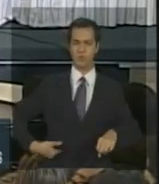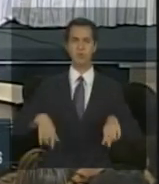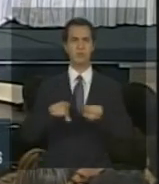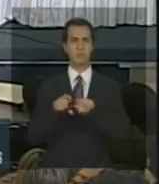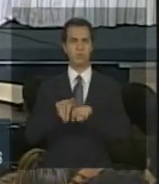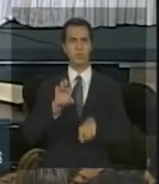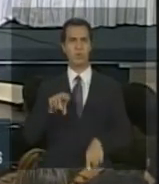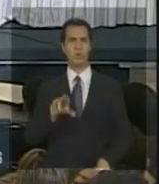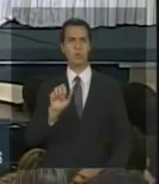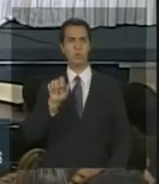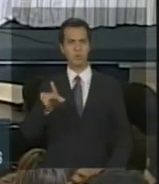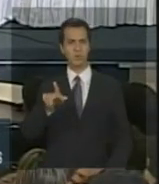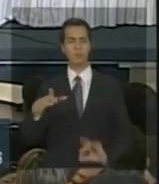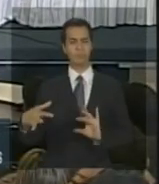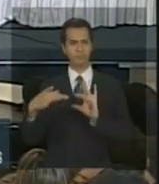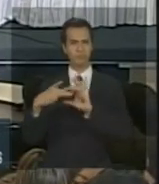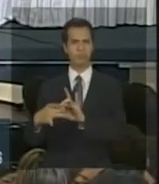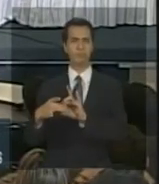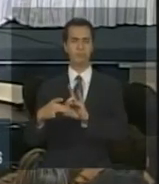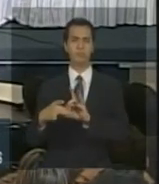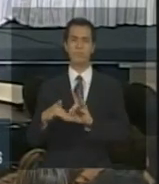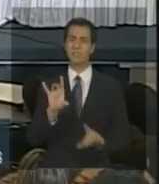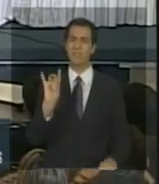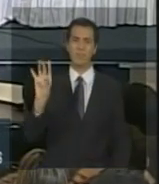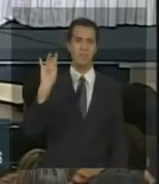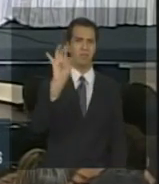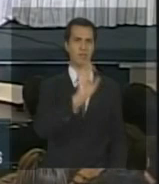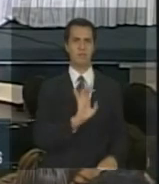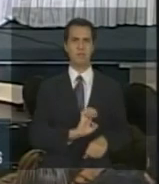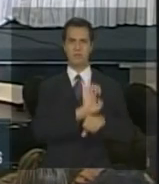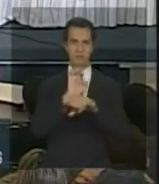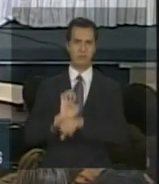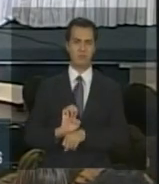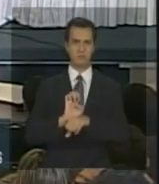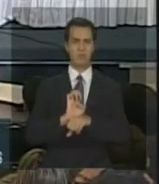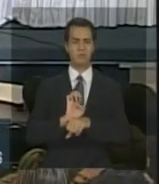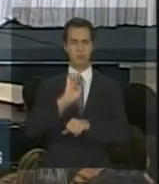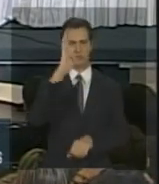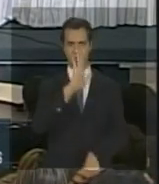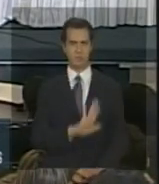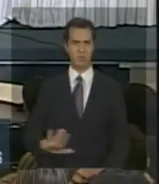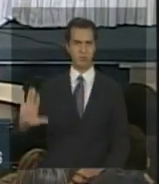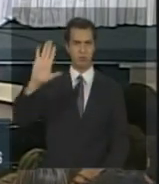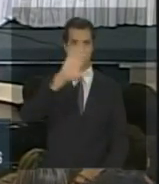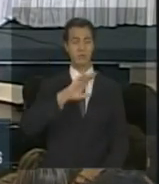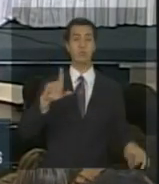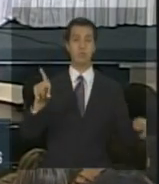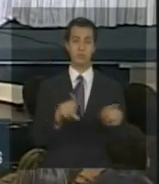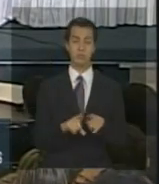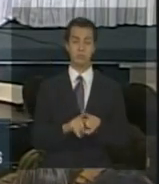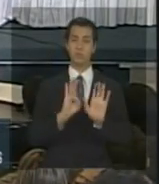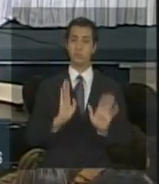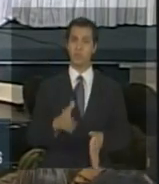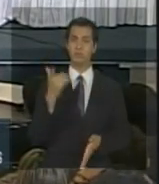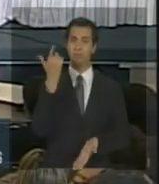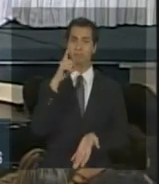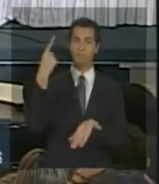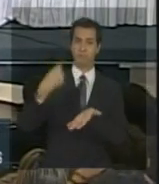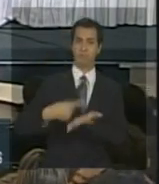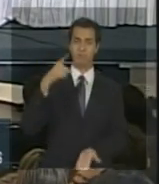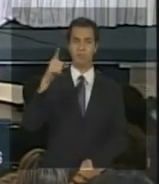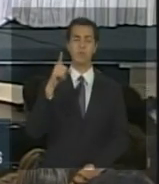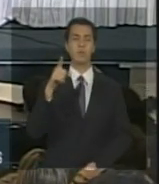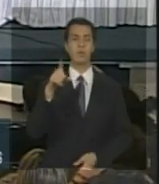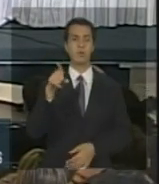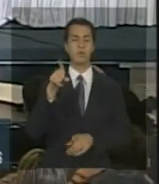no âmbito de cada um dos estados da federação, assim como mantemos com a sociedade maranhense a coordenação do